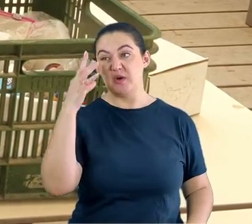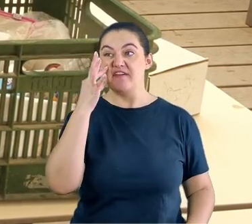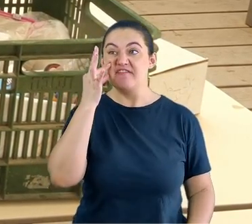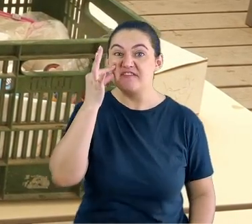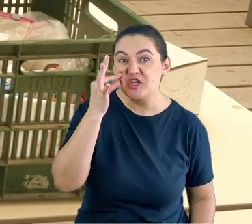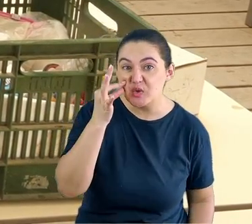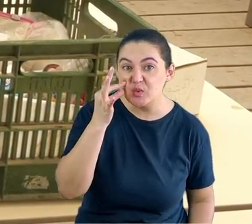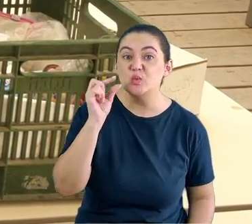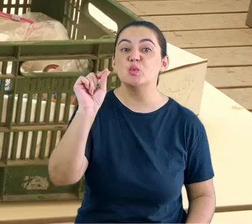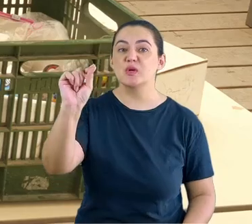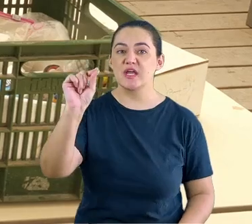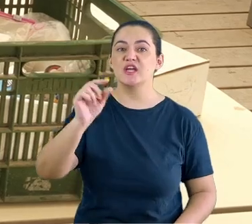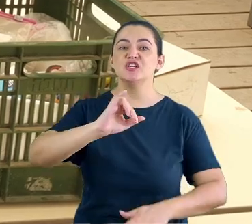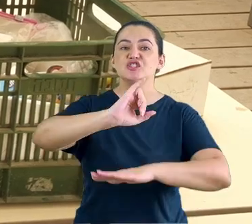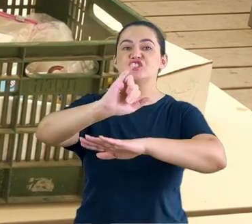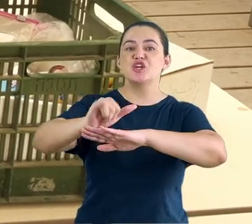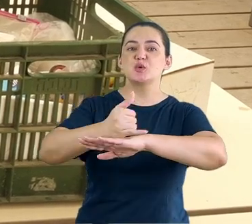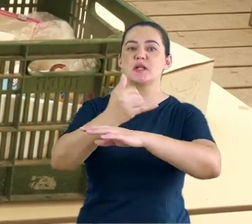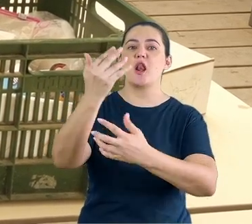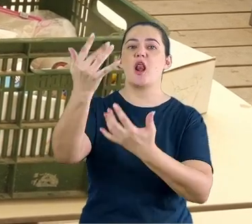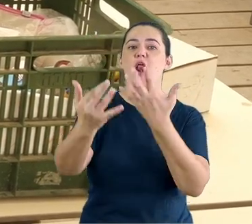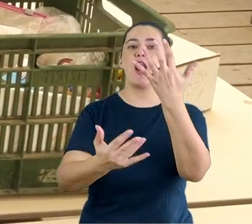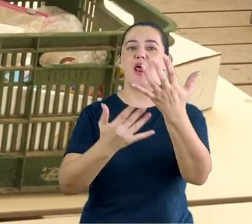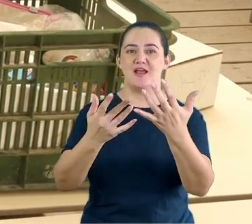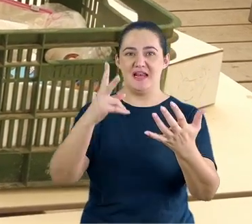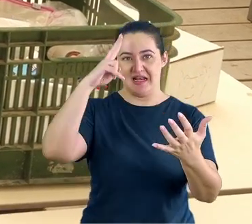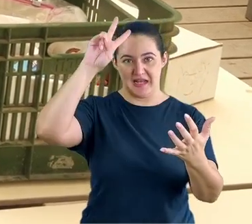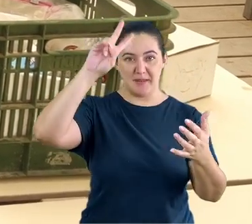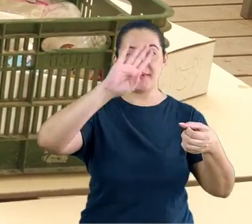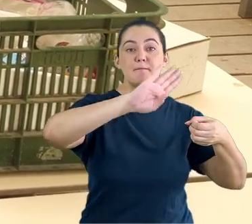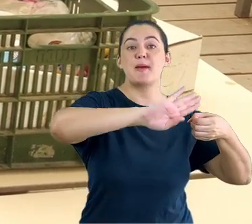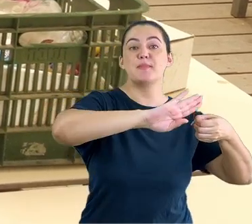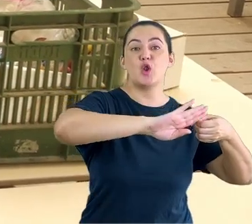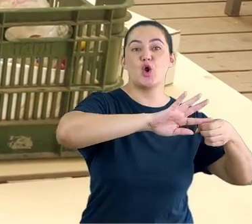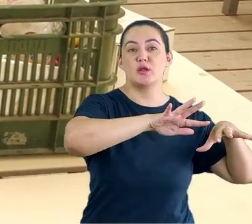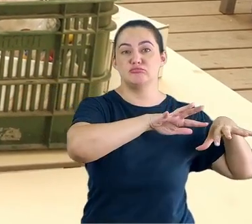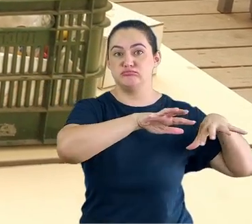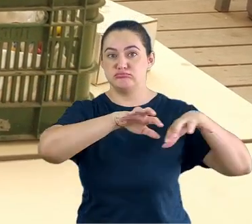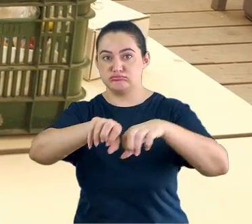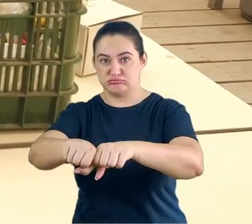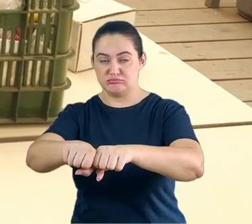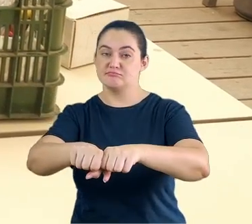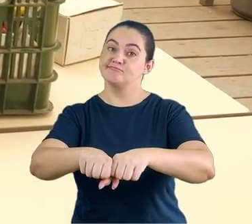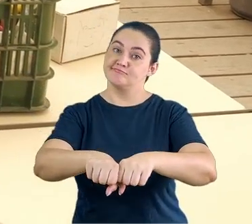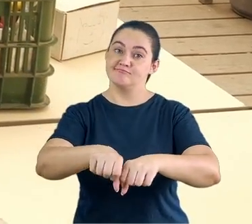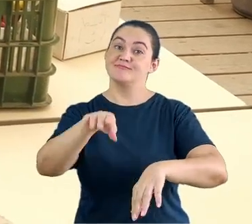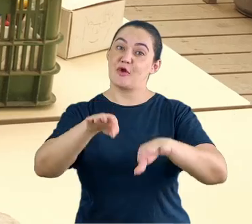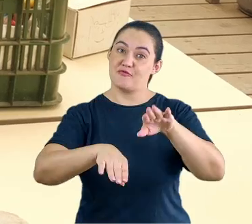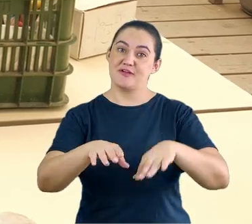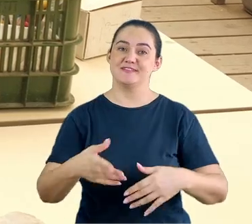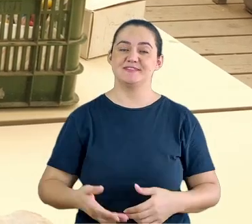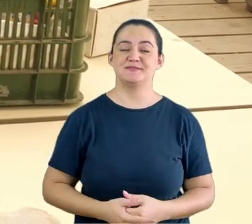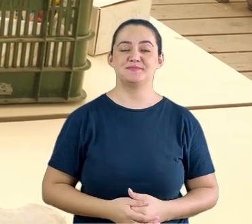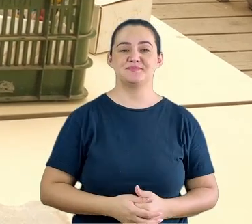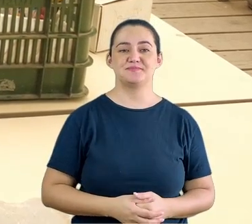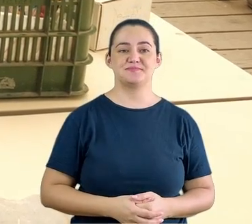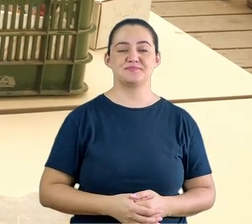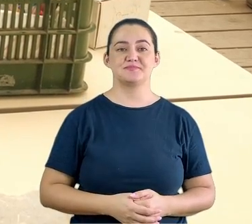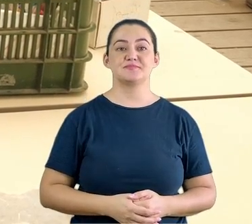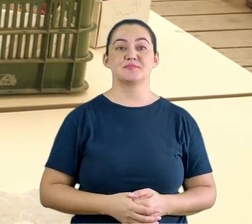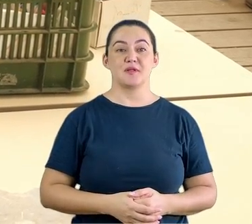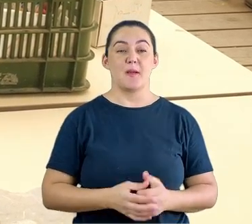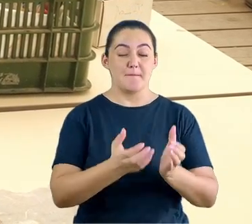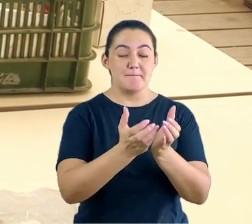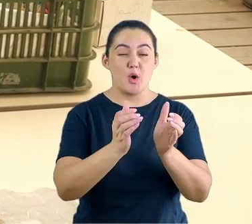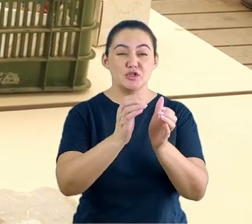o incêndio de Jerusalém provocado pelos babilônios no sexto século antes de Cristo? Algo a se imaginar, mas